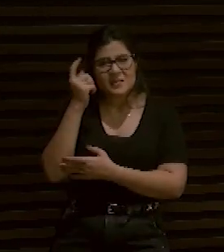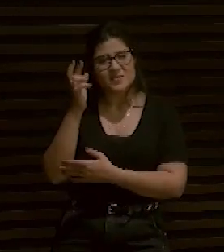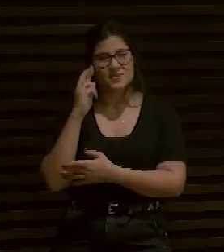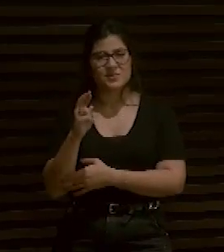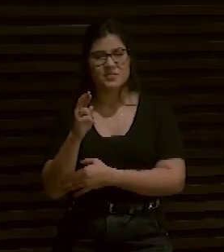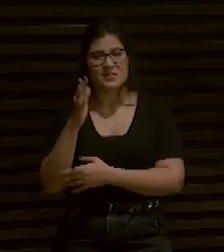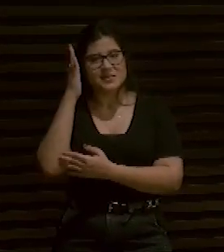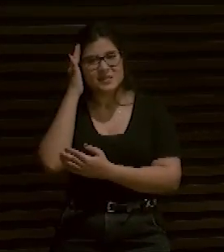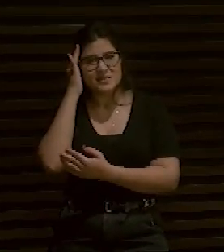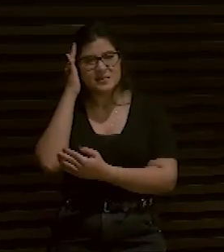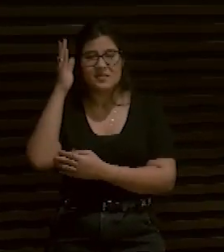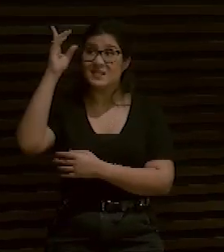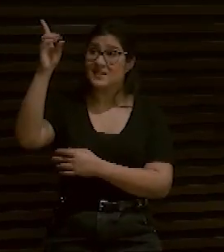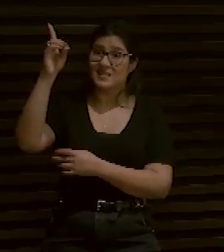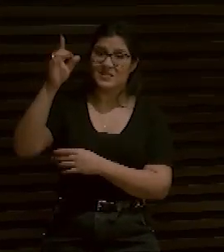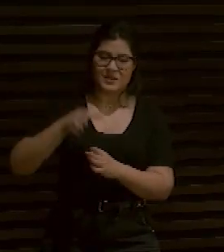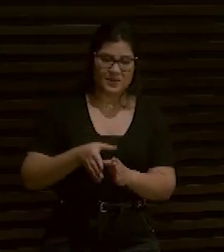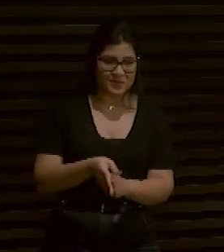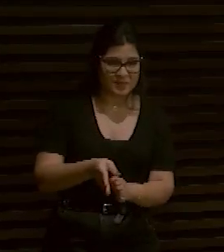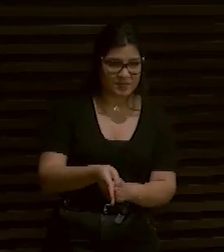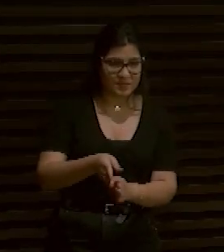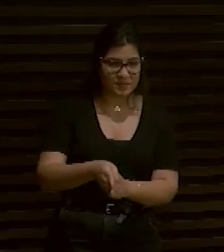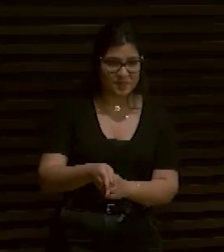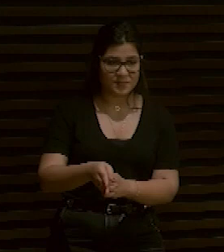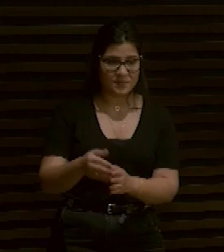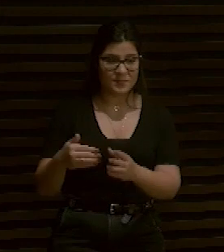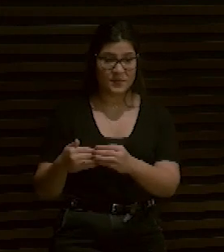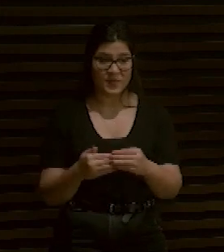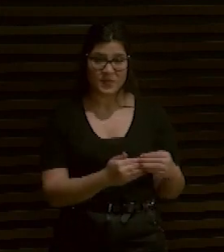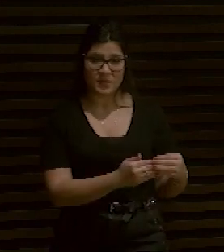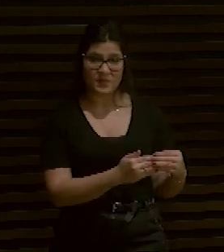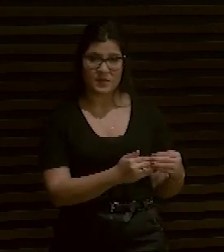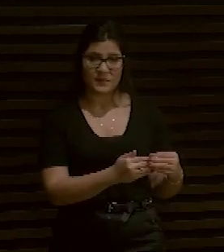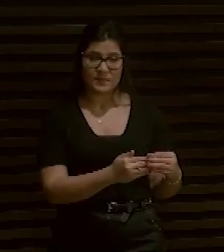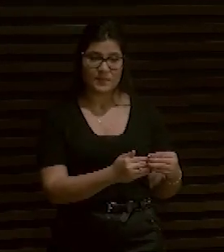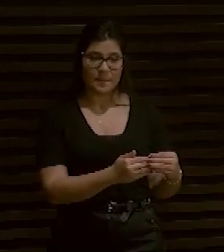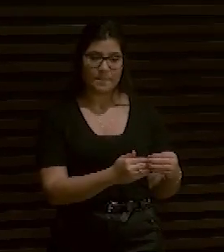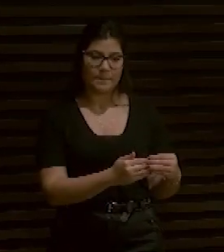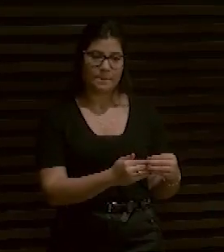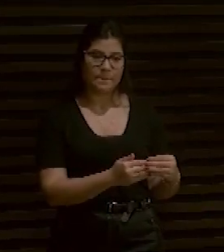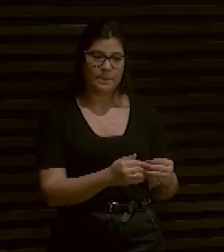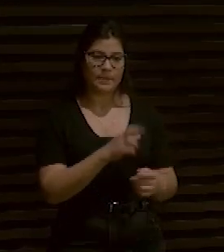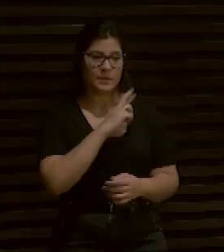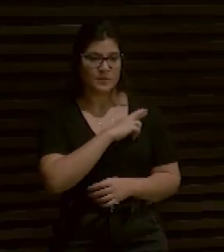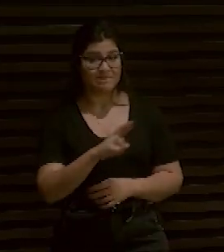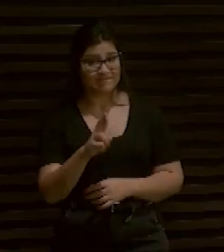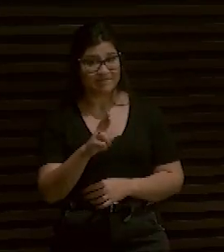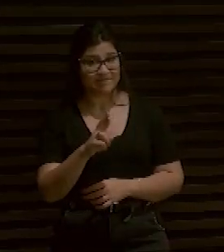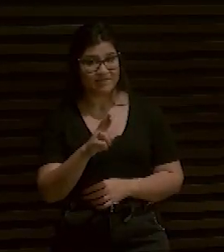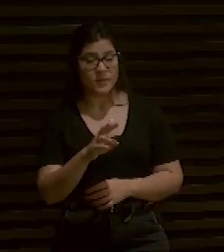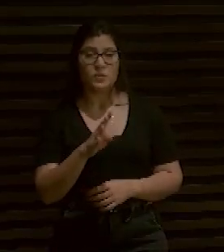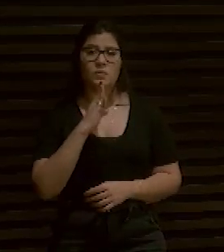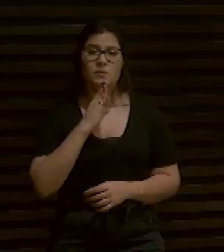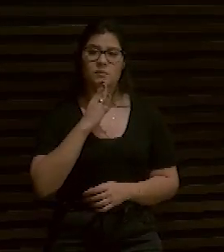Sabendo que é Ele que vai nos conduzindo. Não é eu e você. Não é com a gnose, mas é com o guardar. É quando o conhecimento